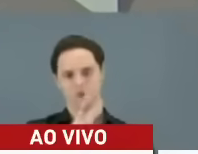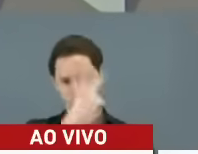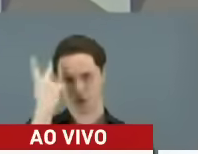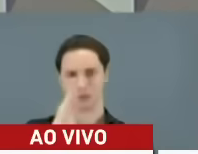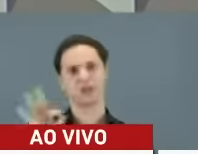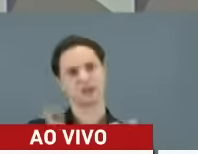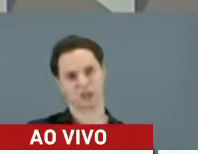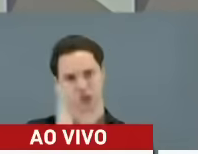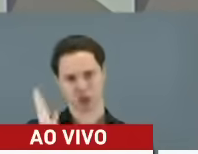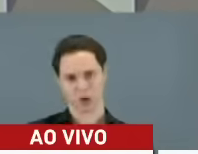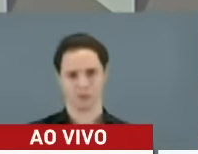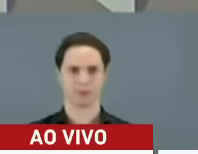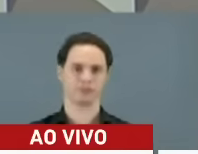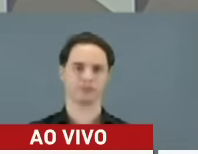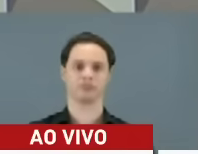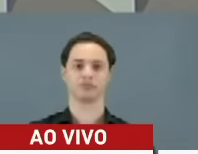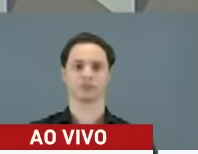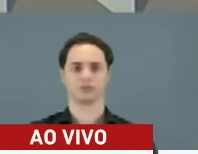Pela ordem.